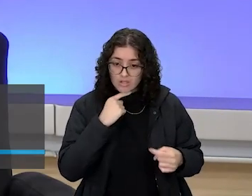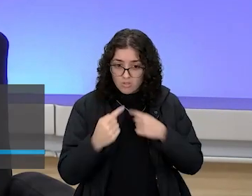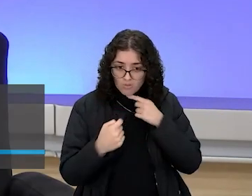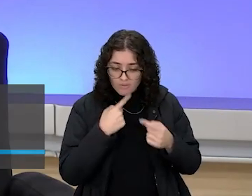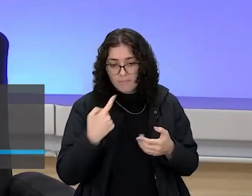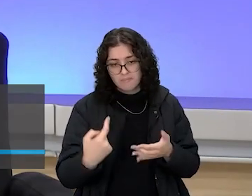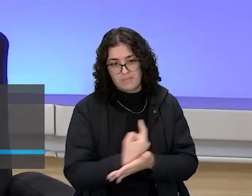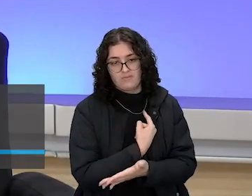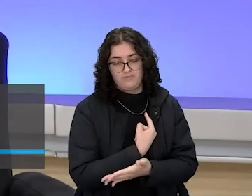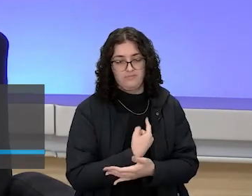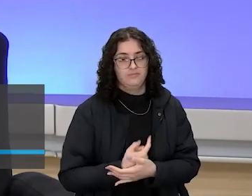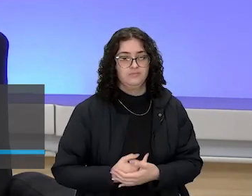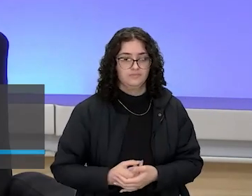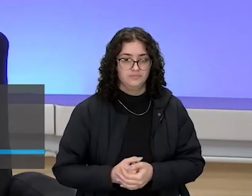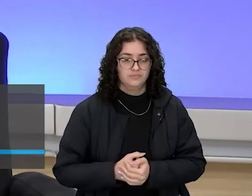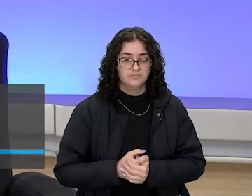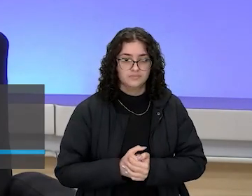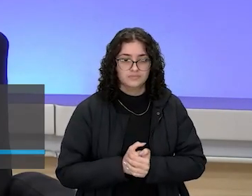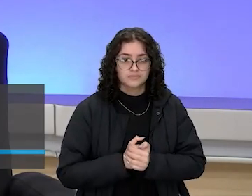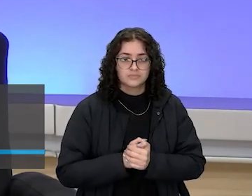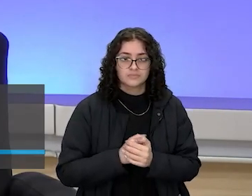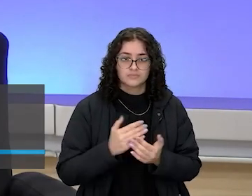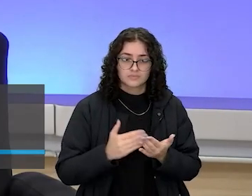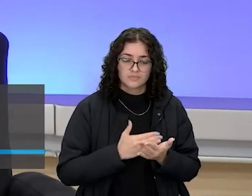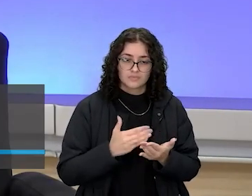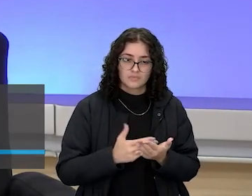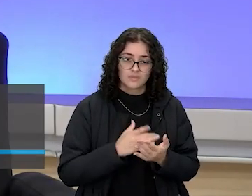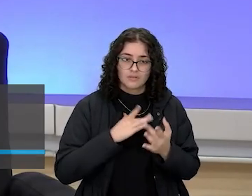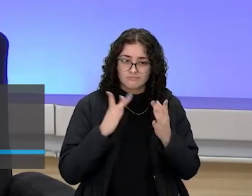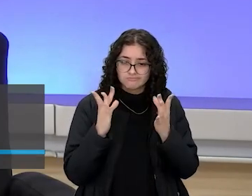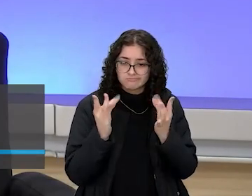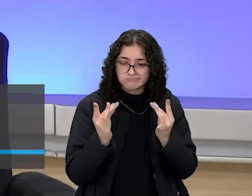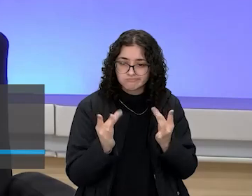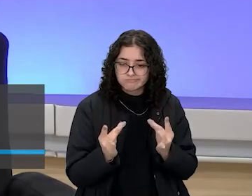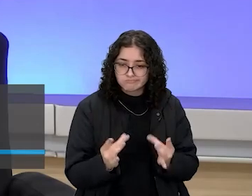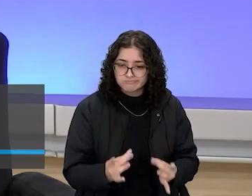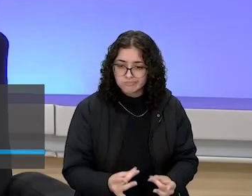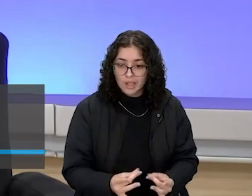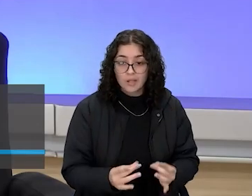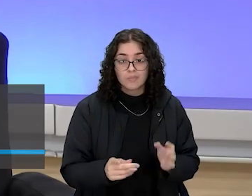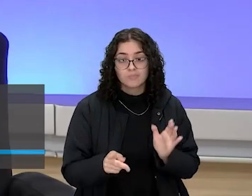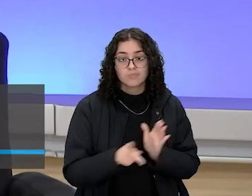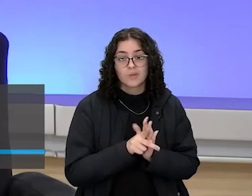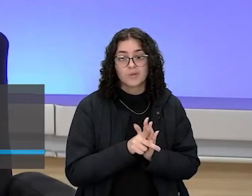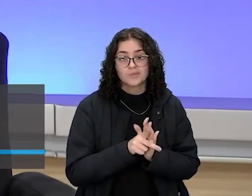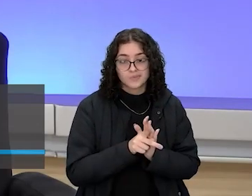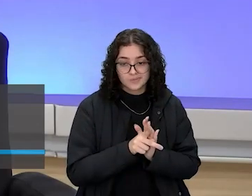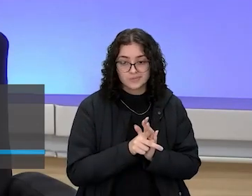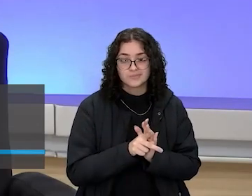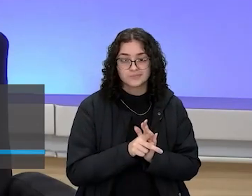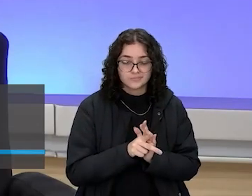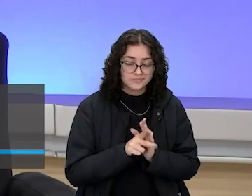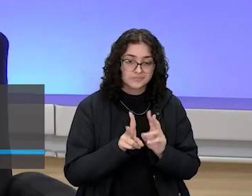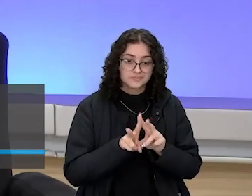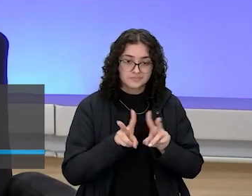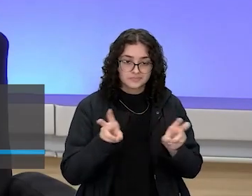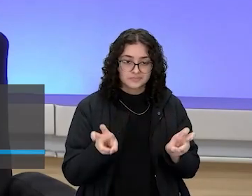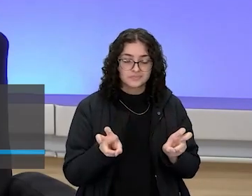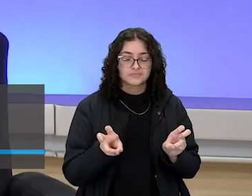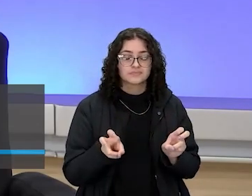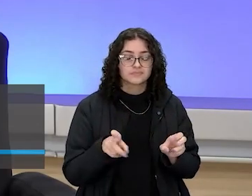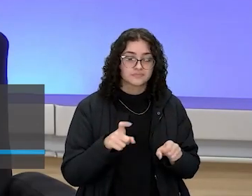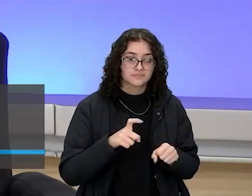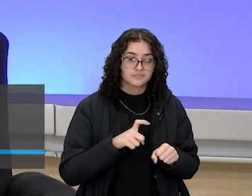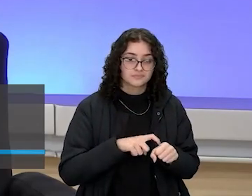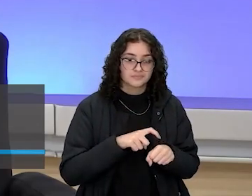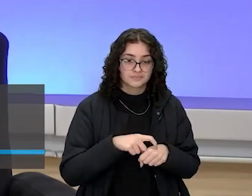falar comigo, né? Porque aí no livro vai estar falando mais especificamente sobre os